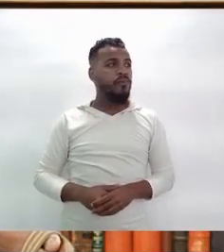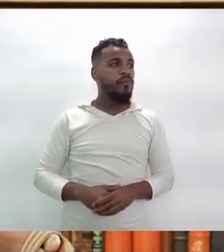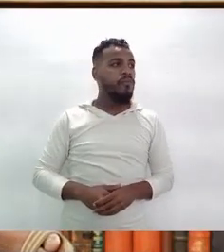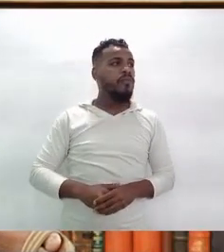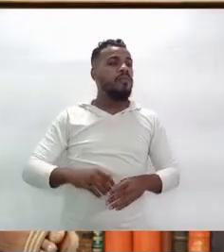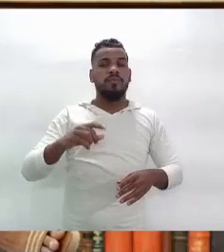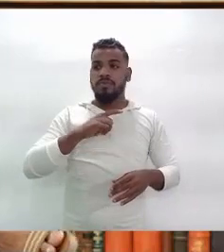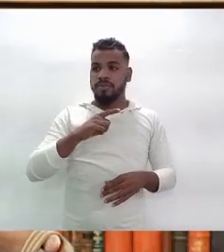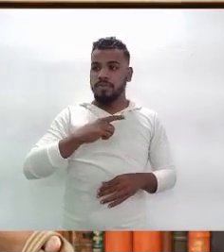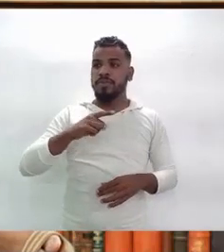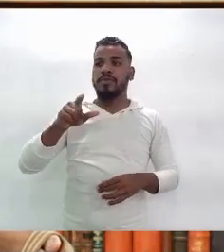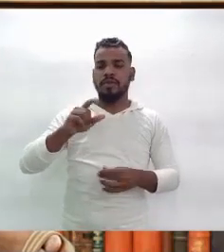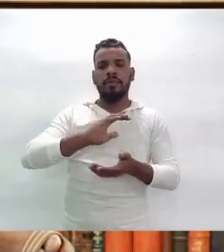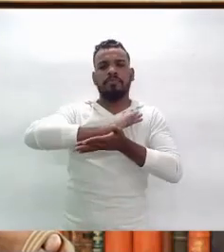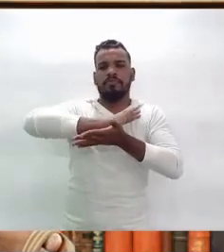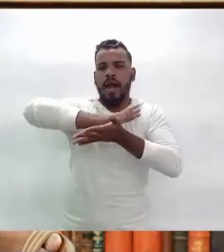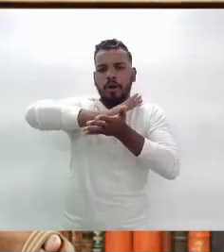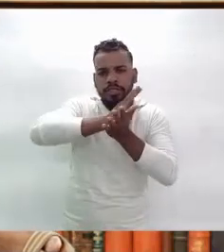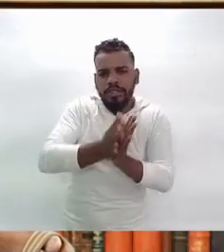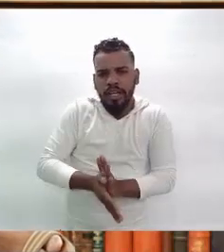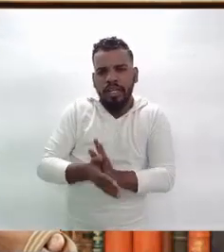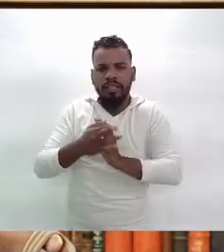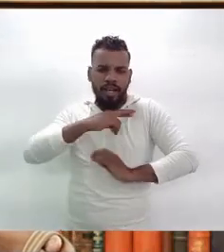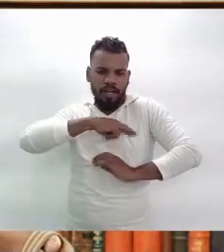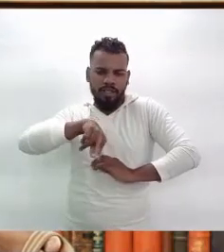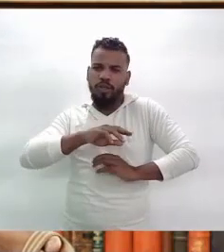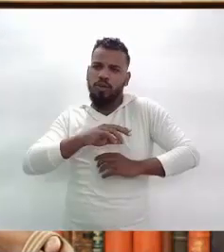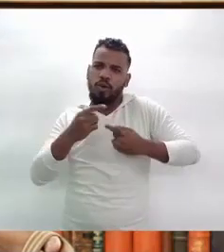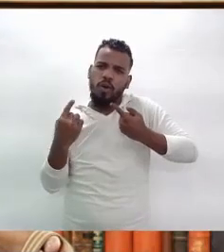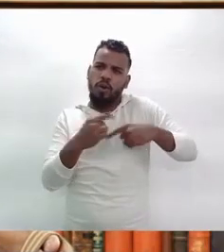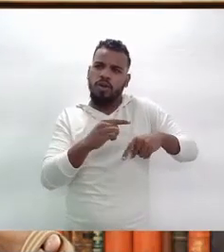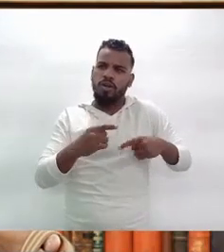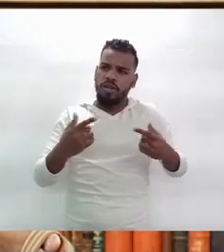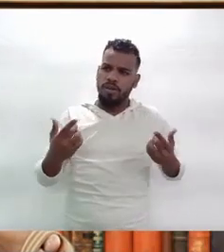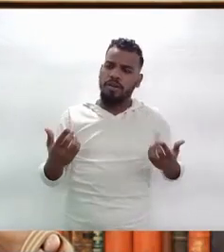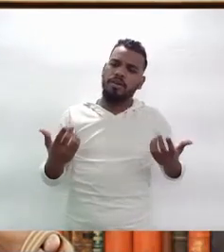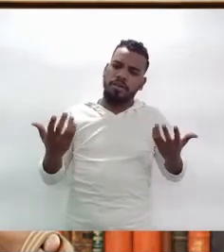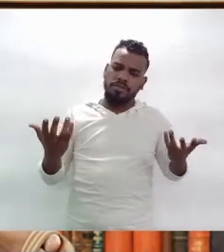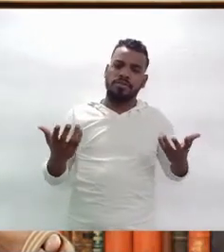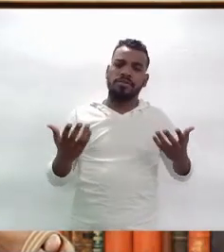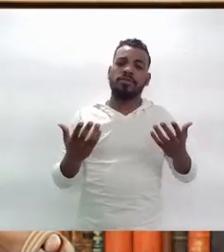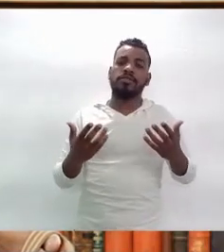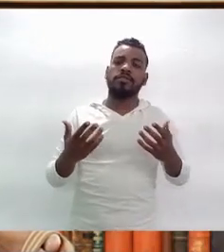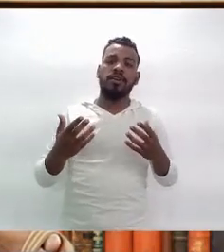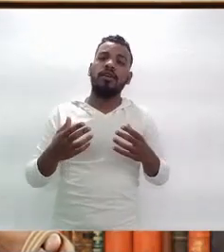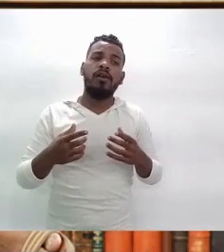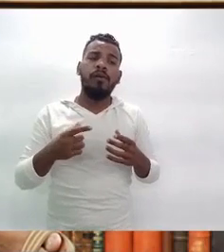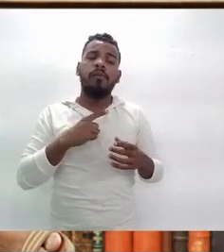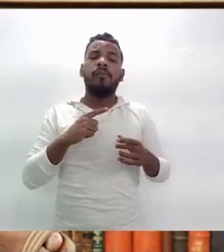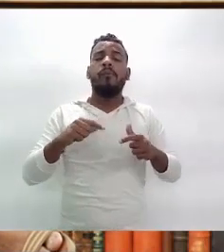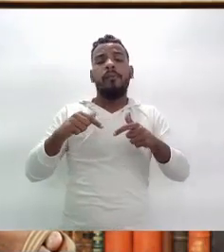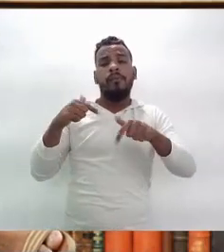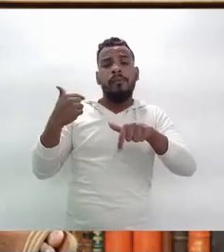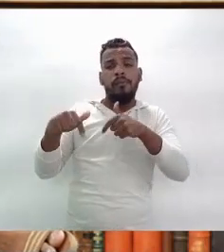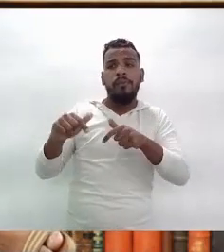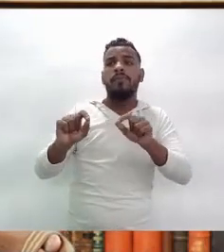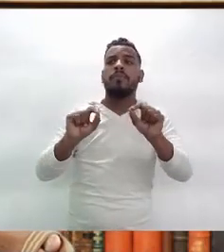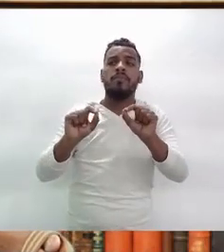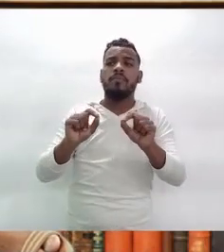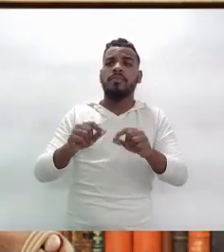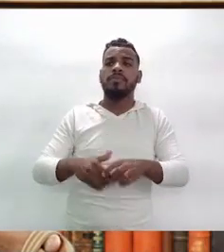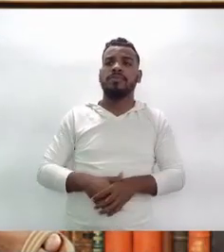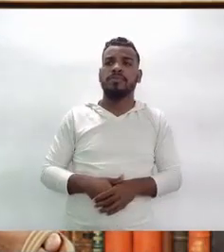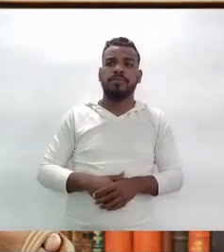um preconceito religioso, tá certo? Todo um discurso quanto à religiosidade, isso que a gente trabalha, a gente vê